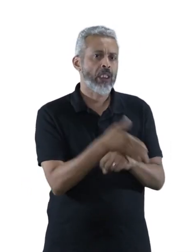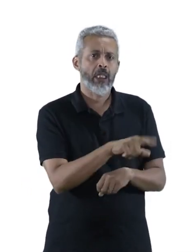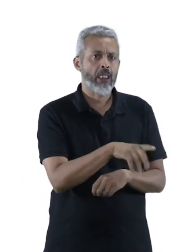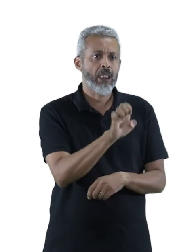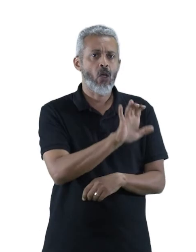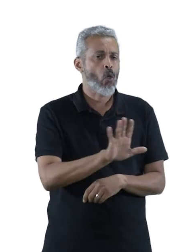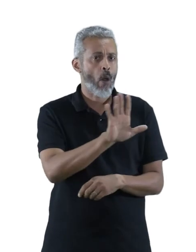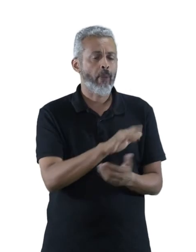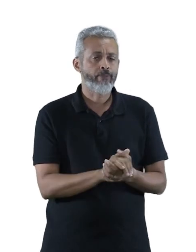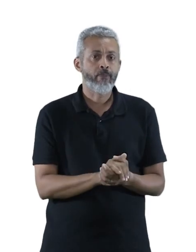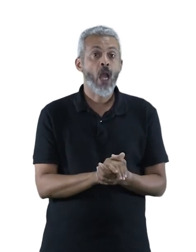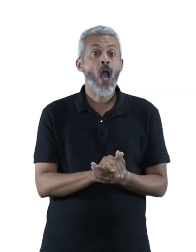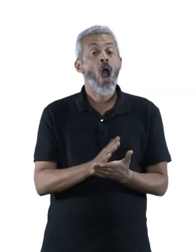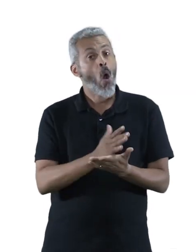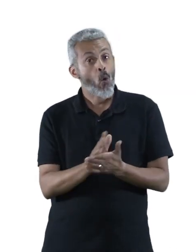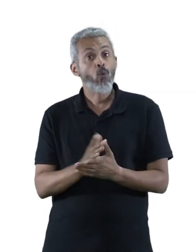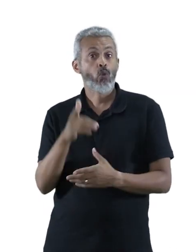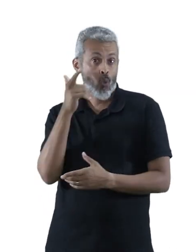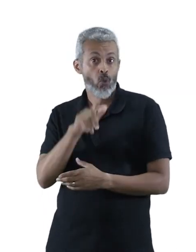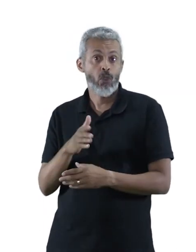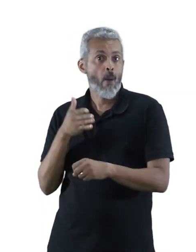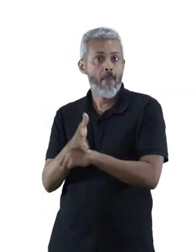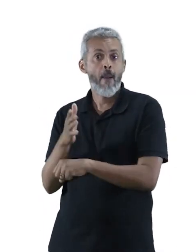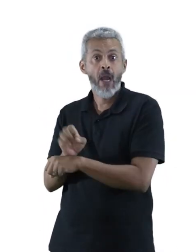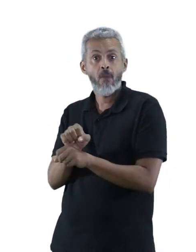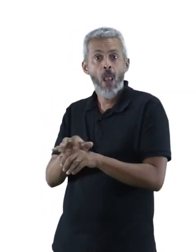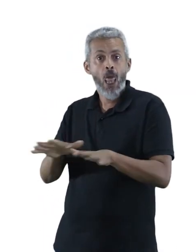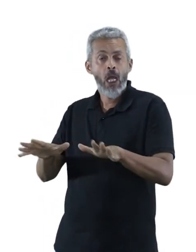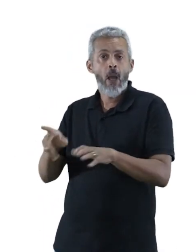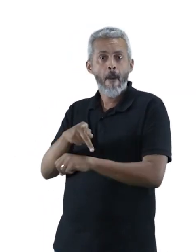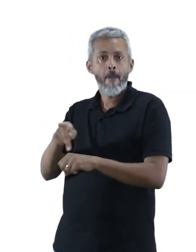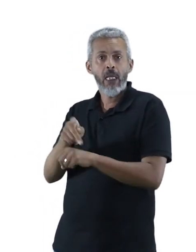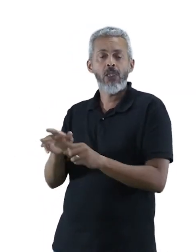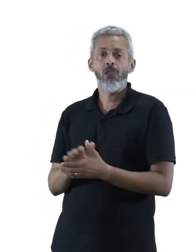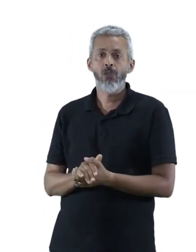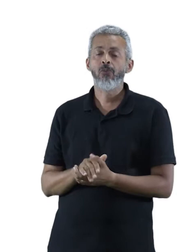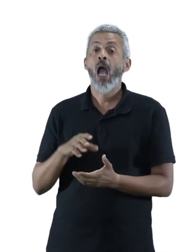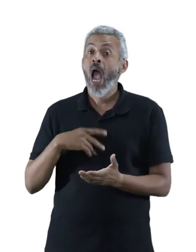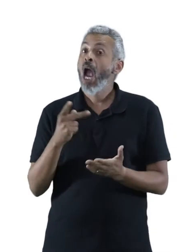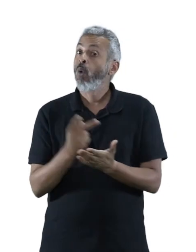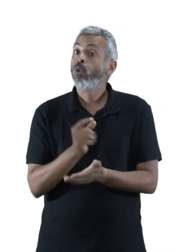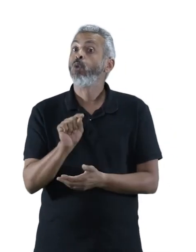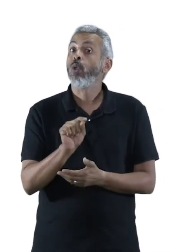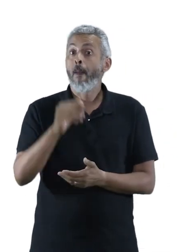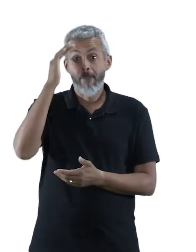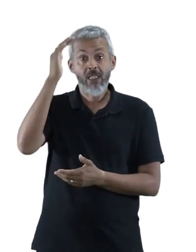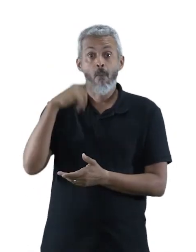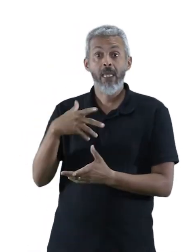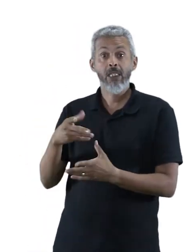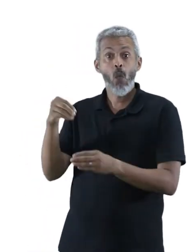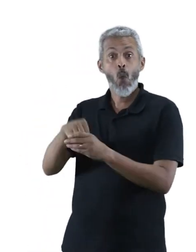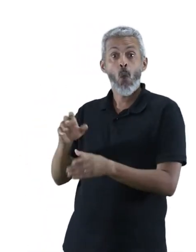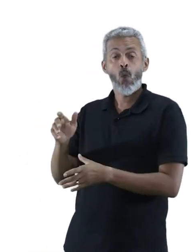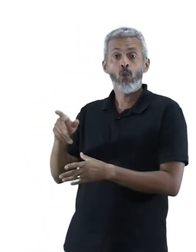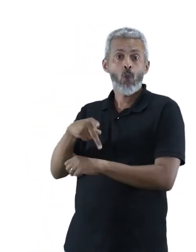se espalhando pelos países. Além do processo migratório normal que acontecia, sempre aconteceu, principalmente dos países